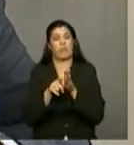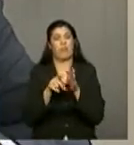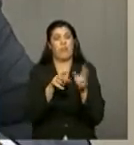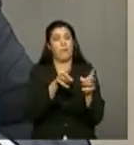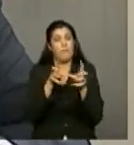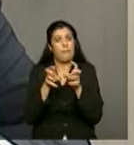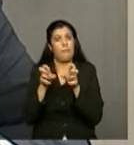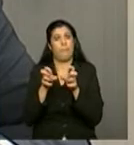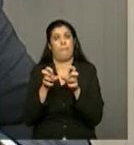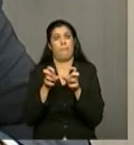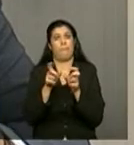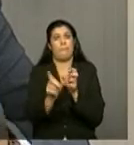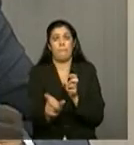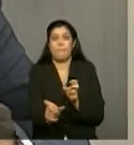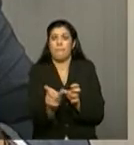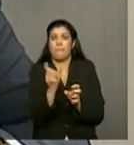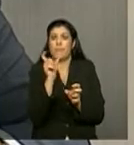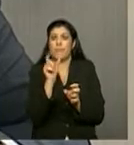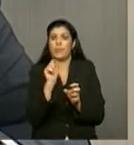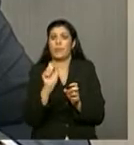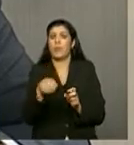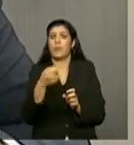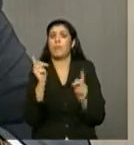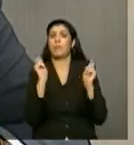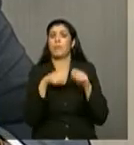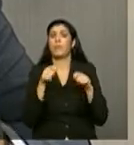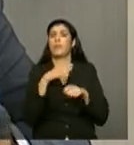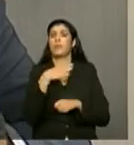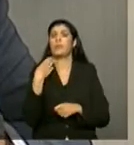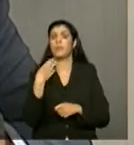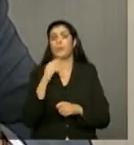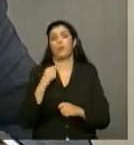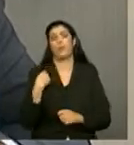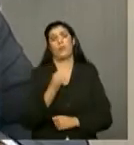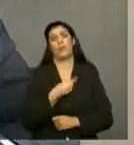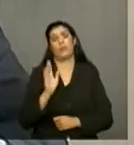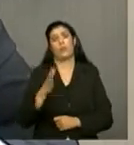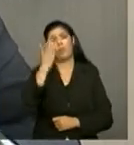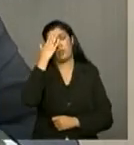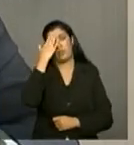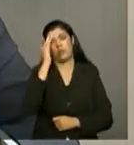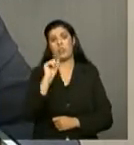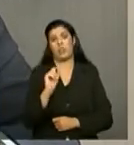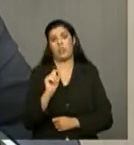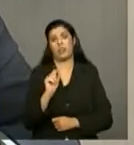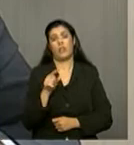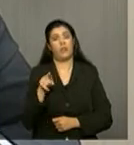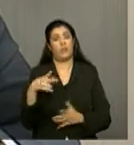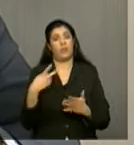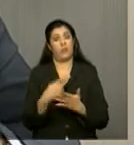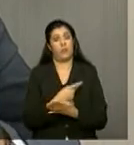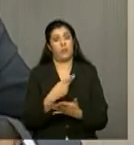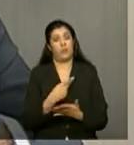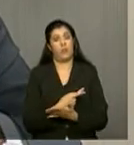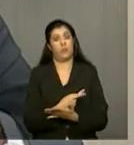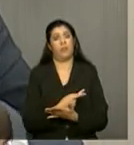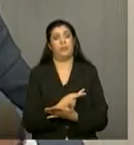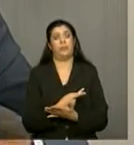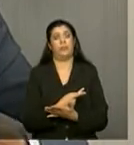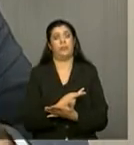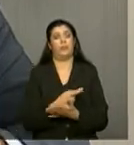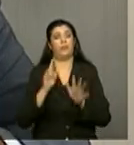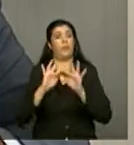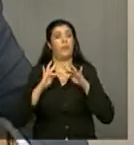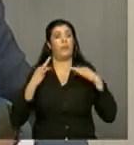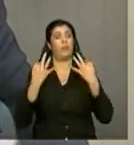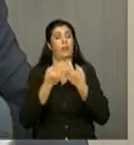indício dessa possibilidade nós sabíamos de antemão que naquele momento quando a